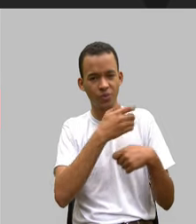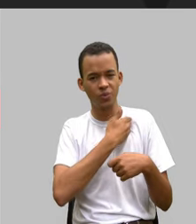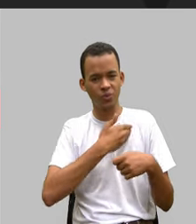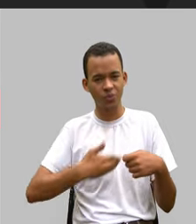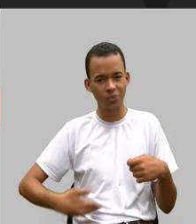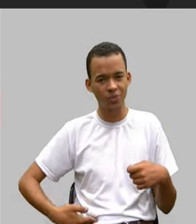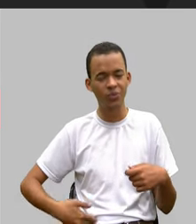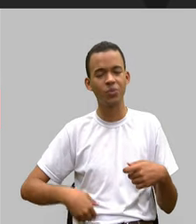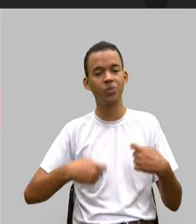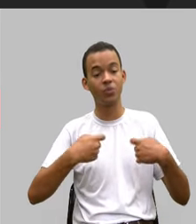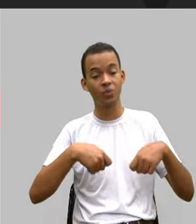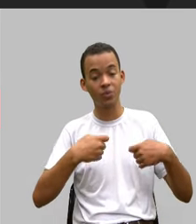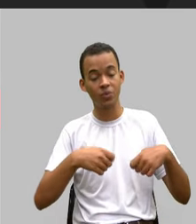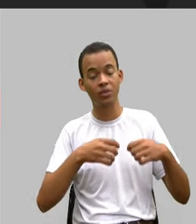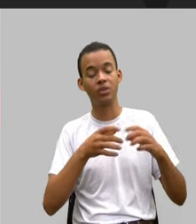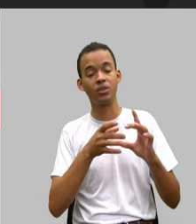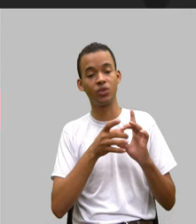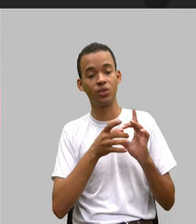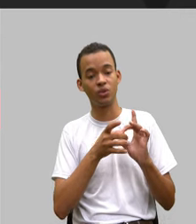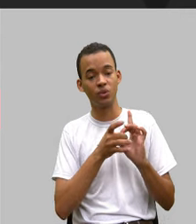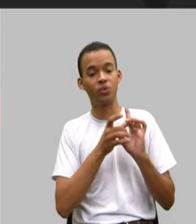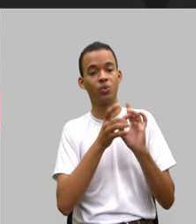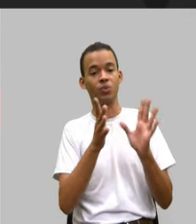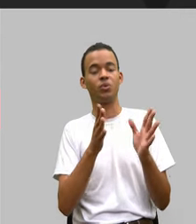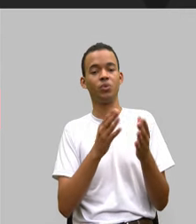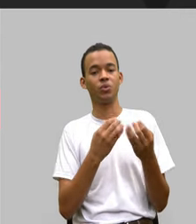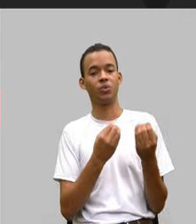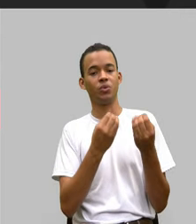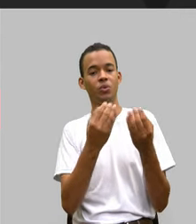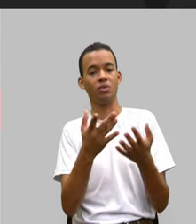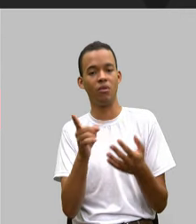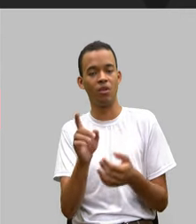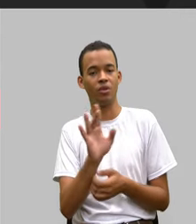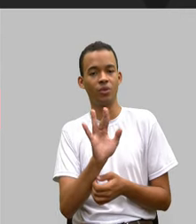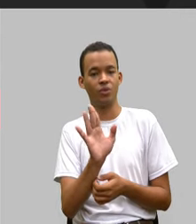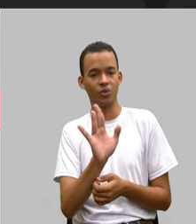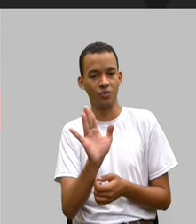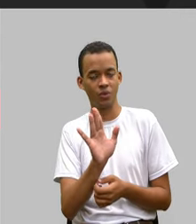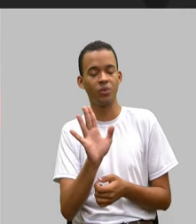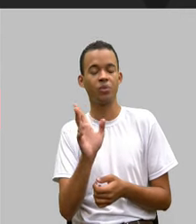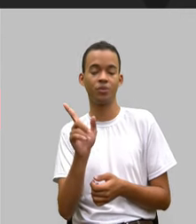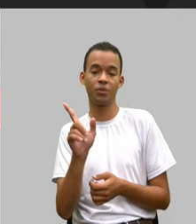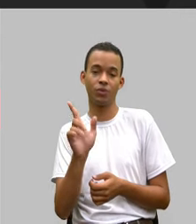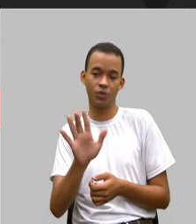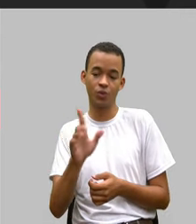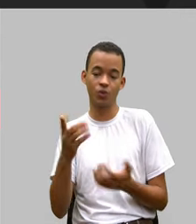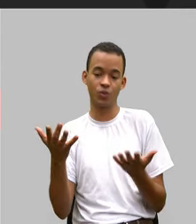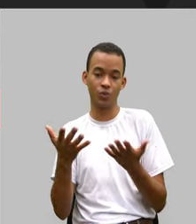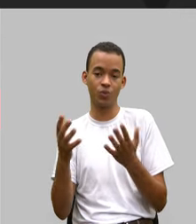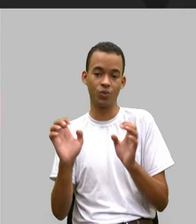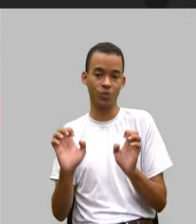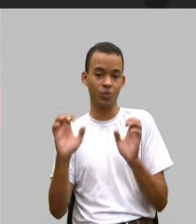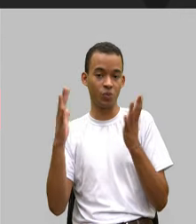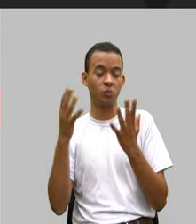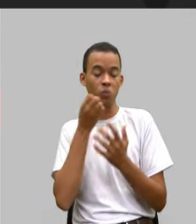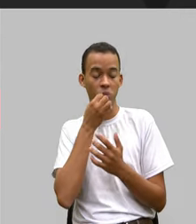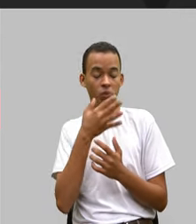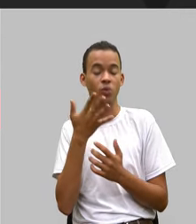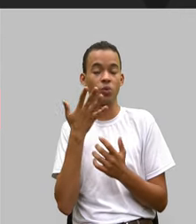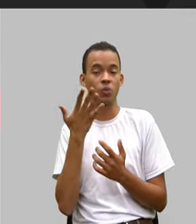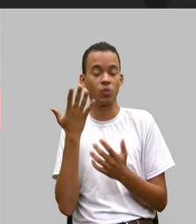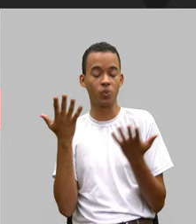medicamento e é através de eventos como o de hoje que a gente vai poder alcançar o nosso objetivo que é de